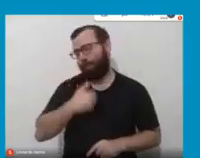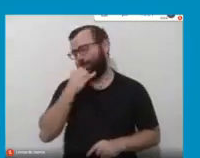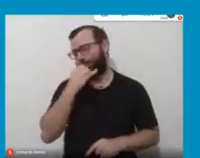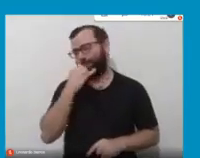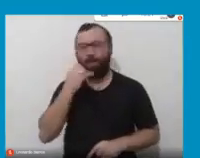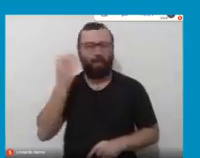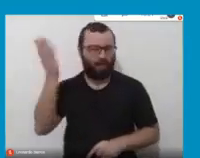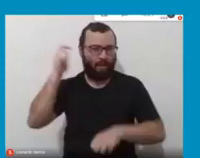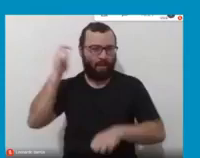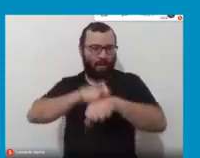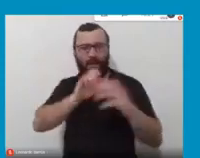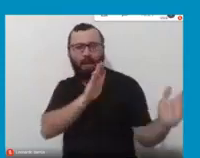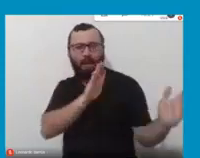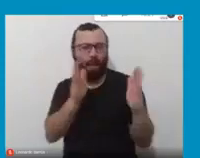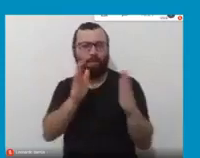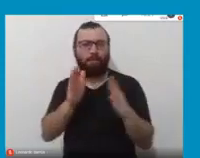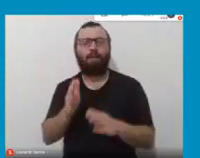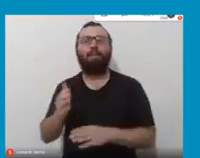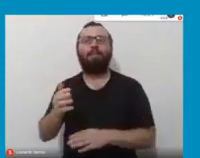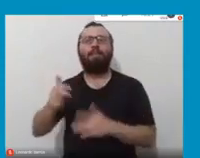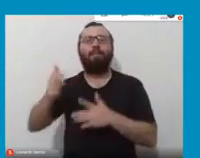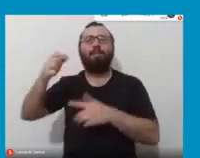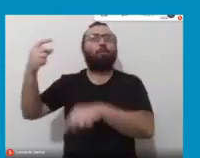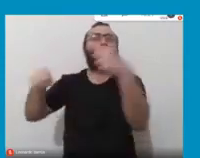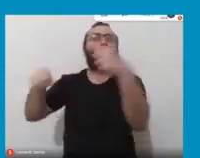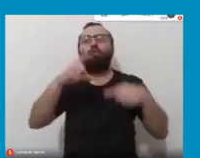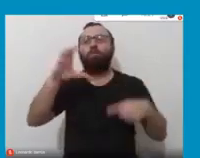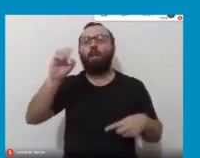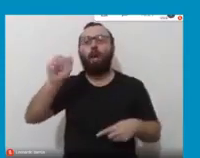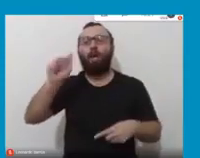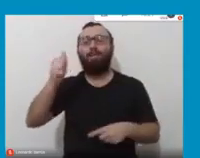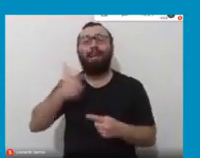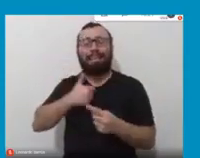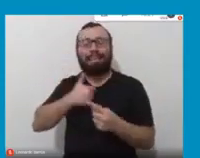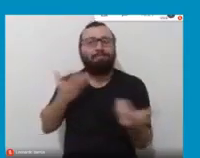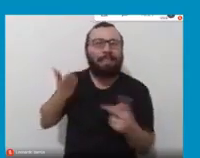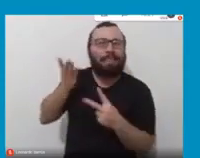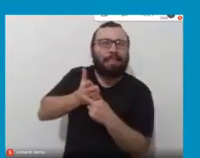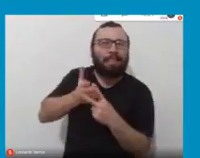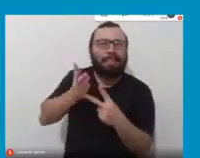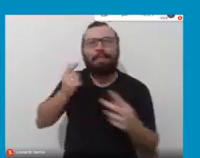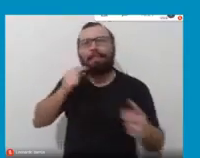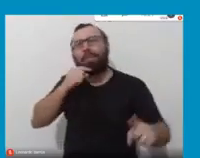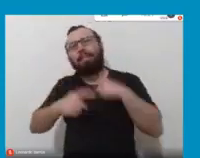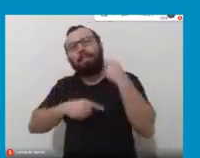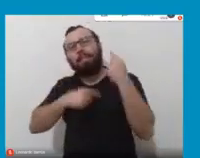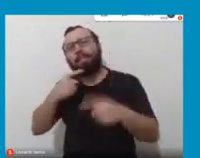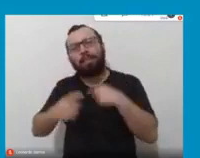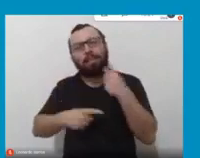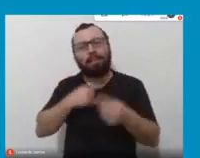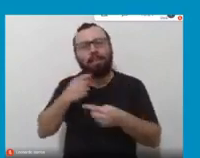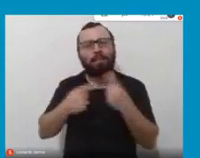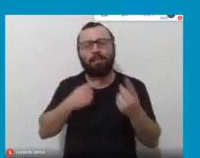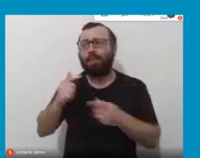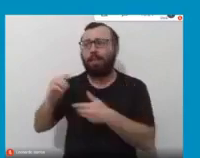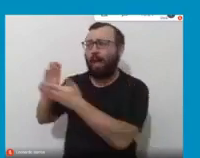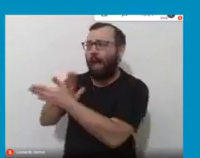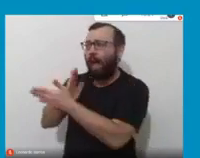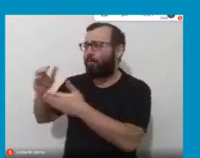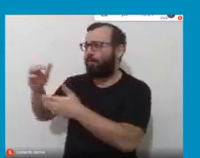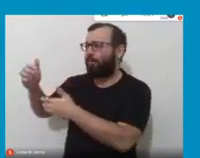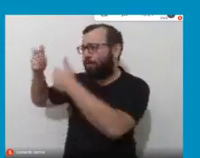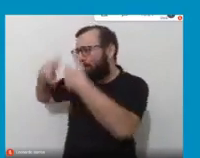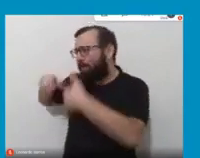que se discutia as cotas, eu fiquei muito em cima do muro. Eu tinha muitas dúvidas, né, com os argumentos da Ivone, do